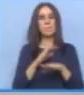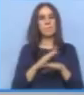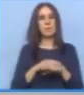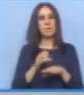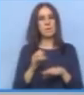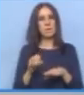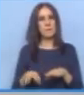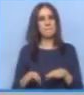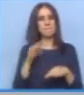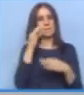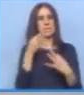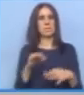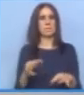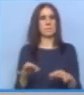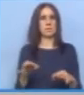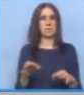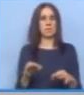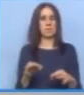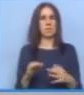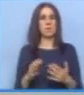pela simplicidade com que